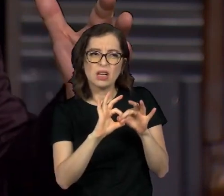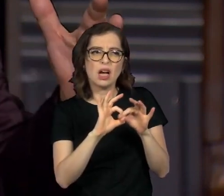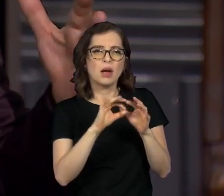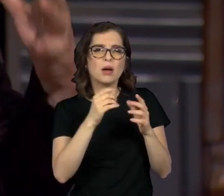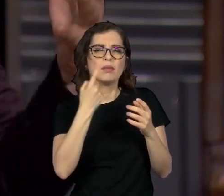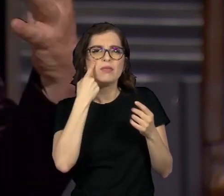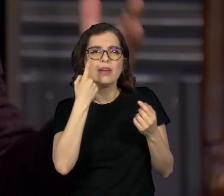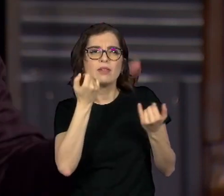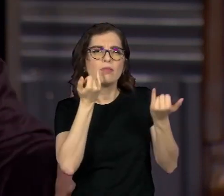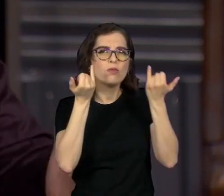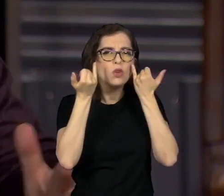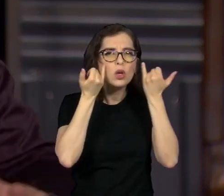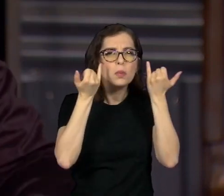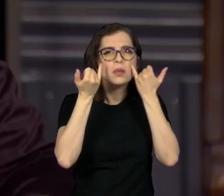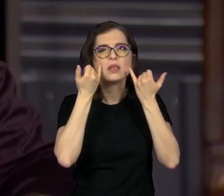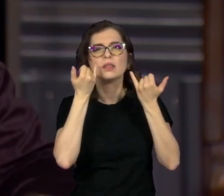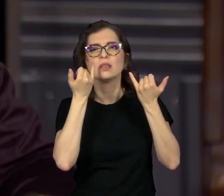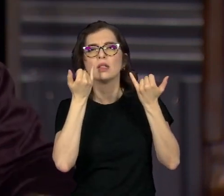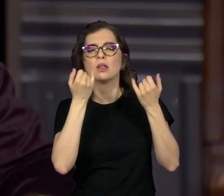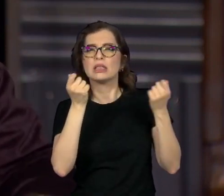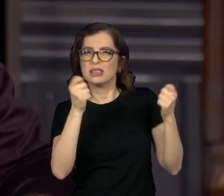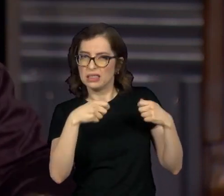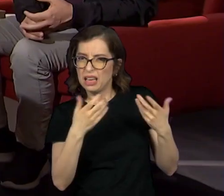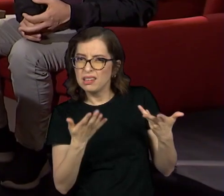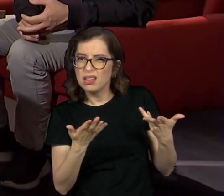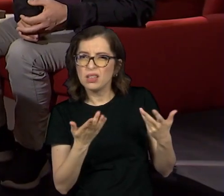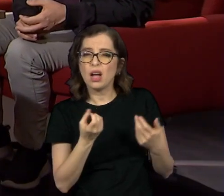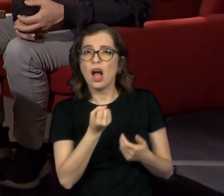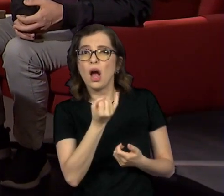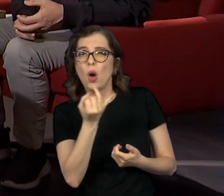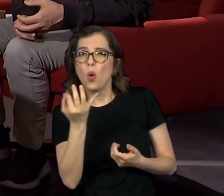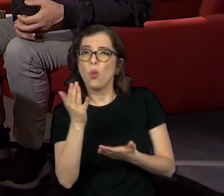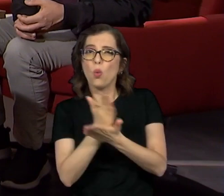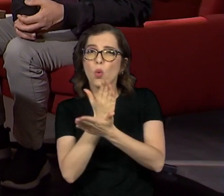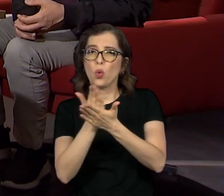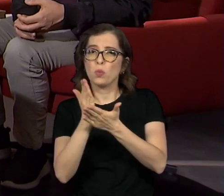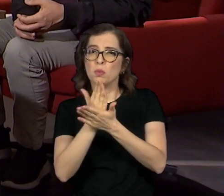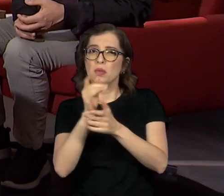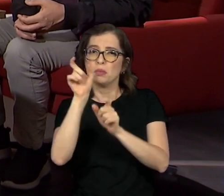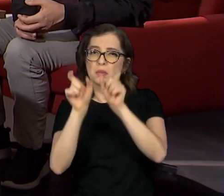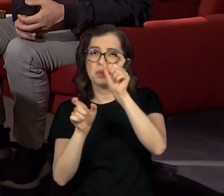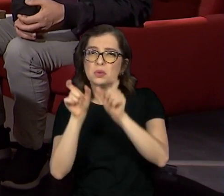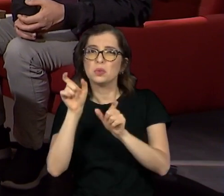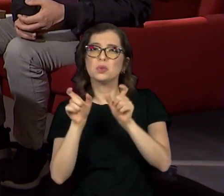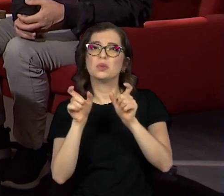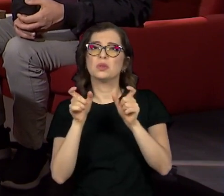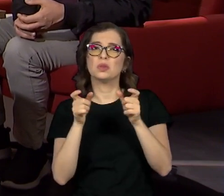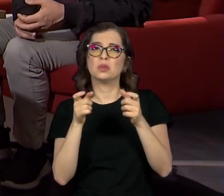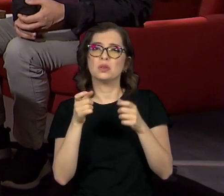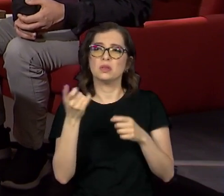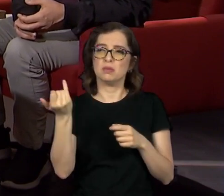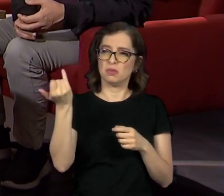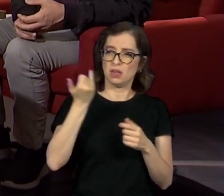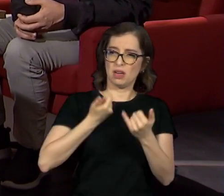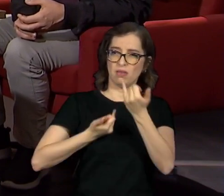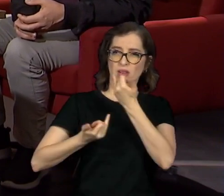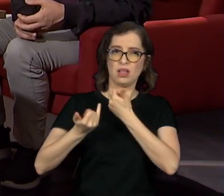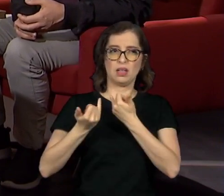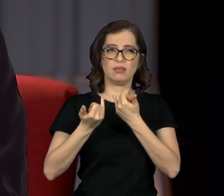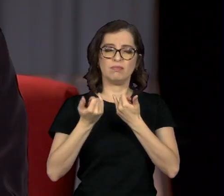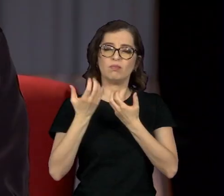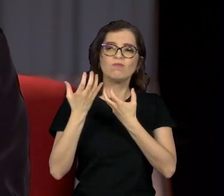estava desprezando até agora há pouco? Precisaremos criar este ambiente para escutar todos. Como que se faz